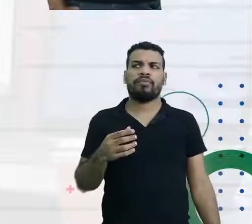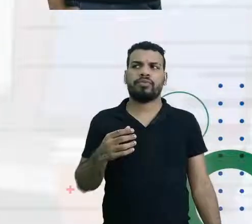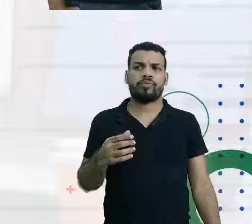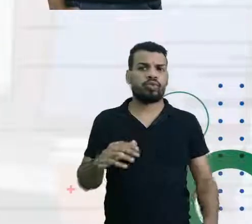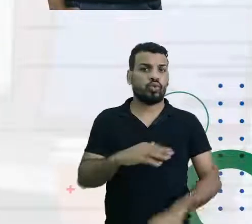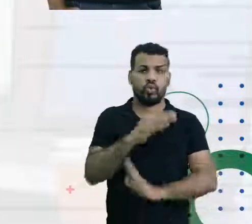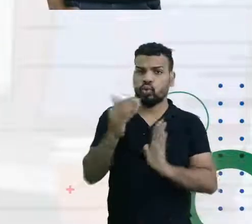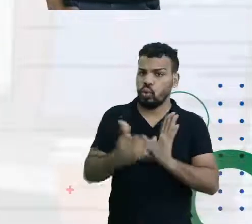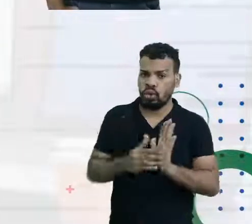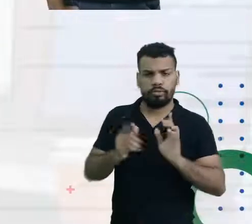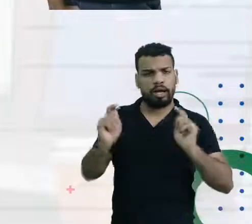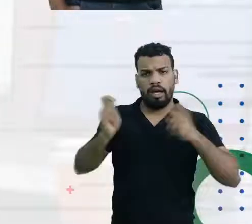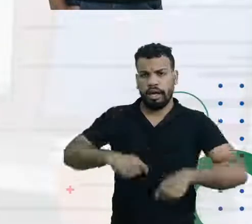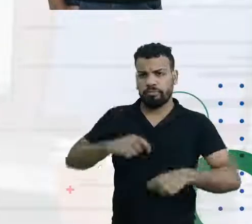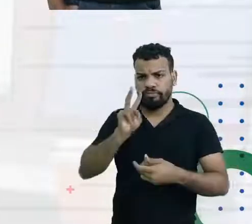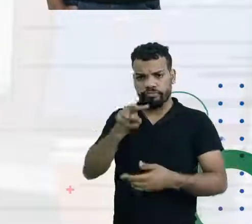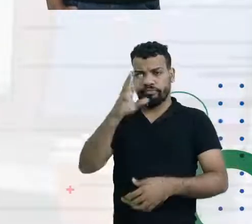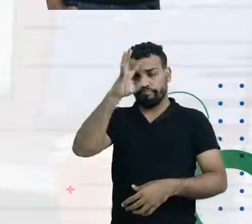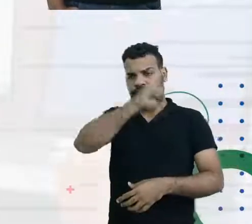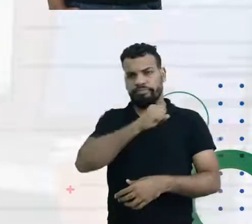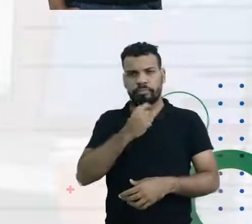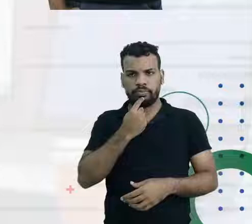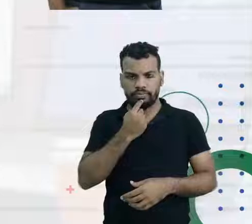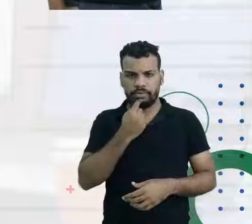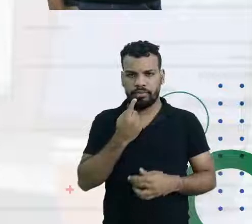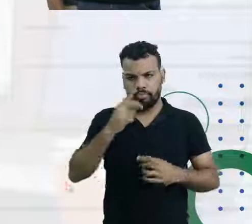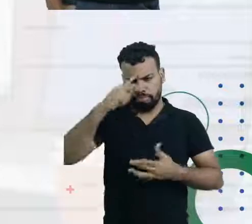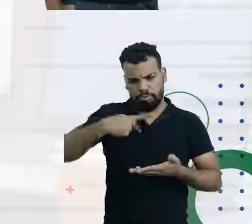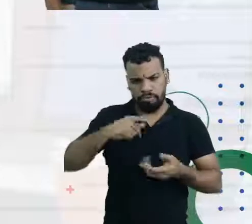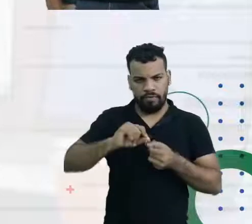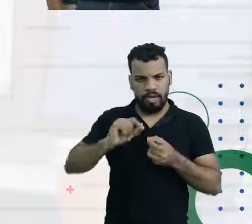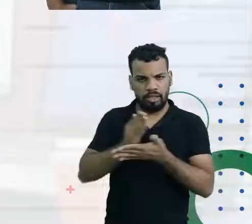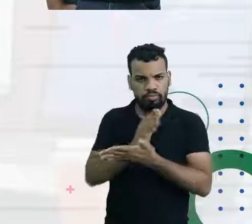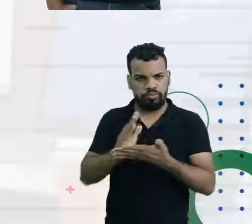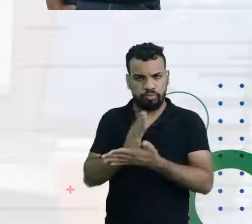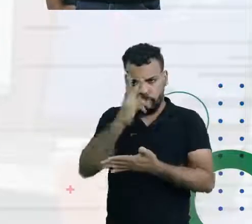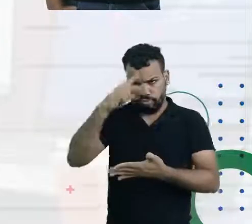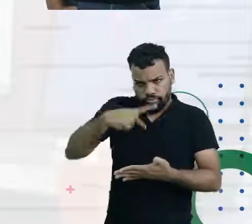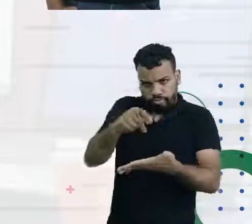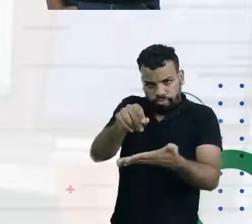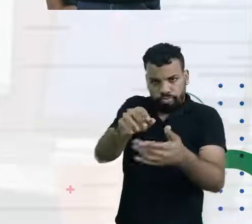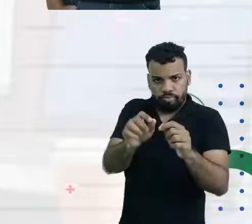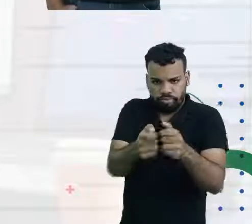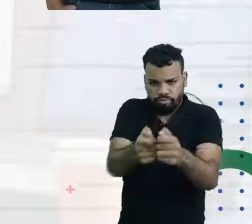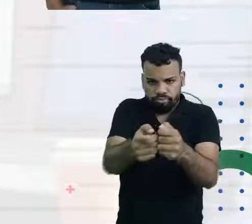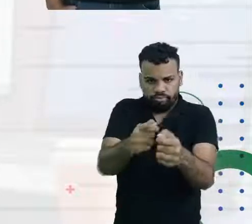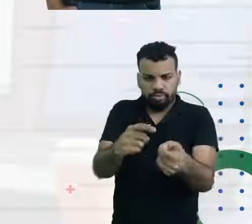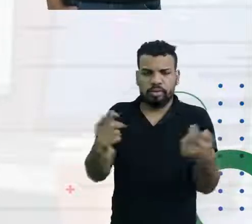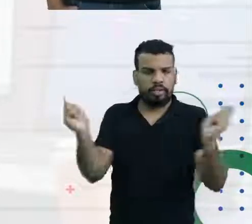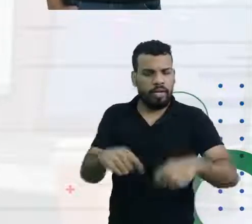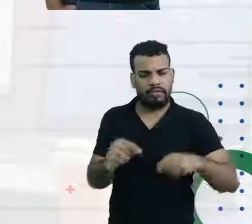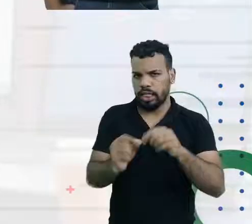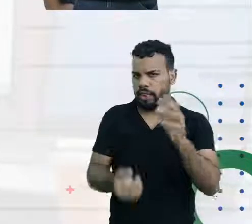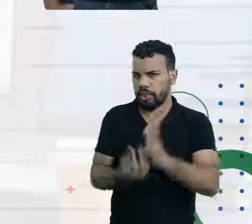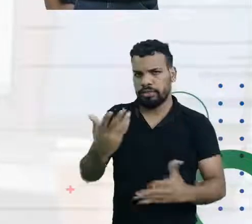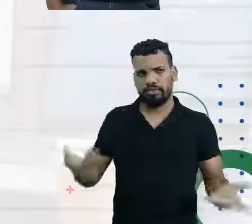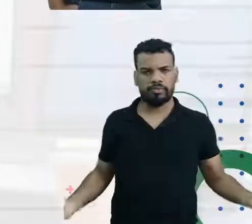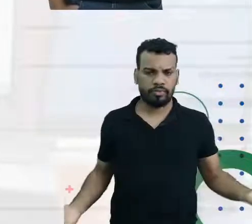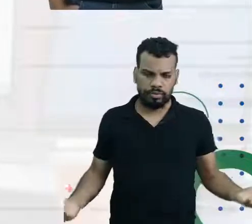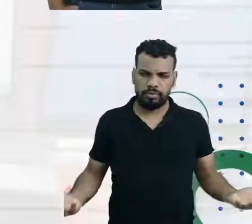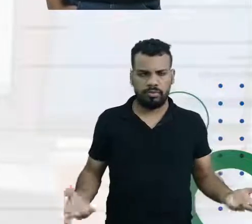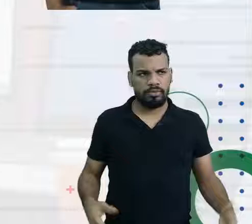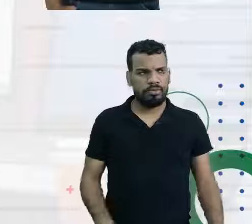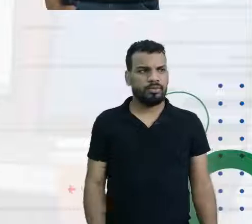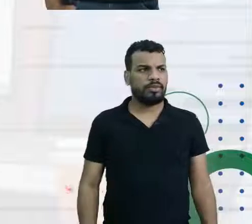todos são muito intuitivos, alguns já fazem as próprias animações, né? O Glimp, o Piskel, o Make